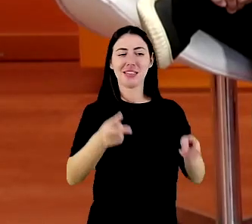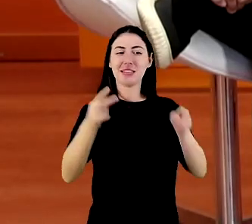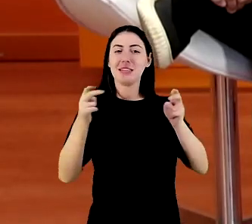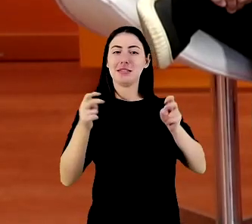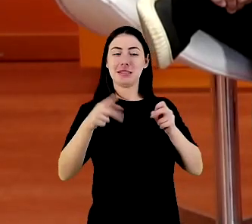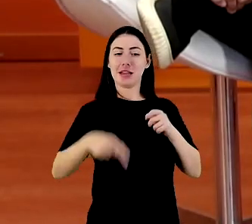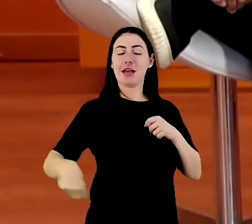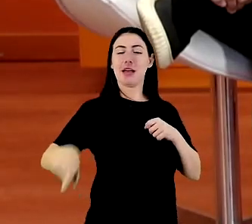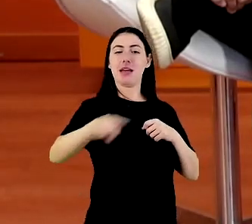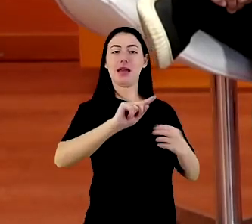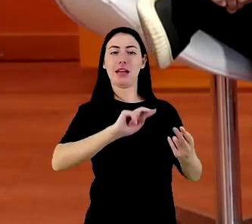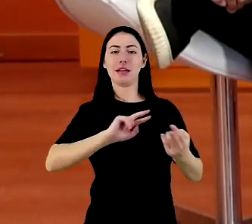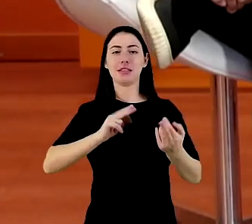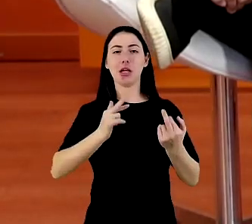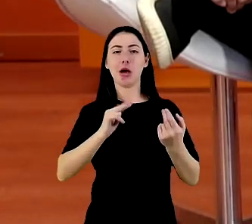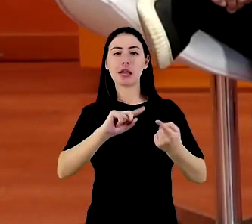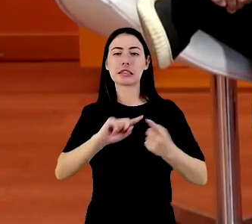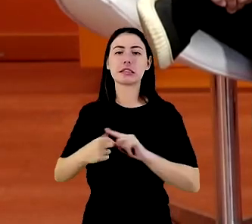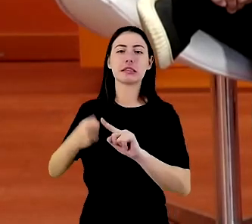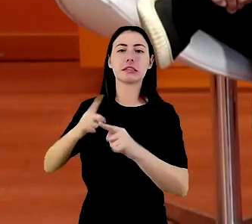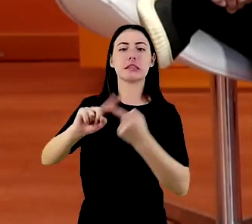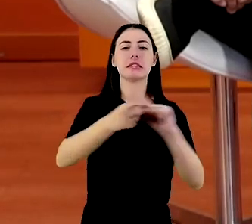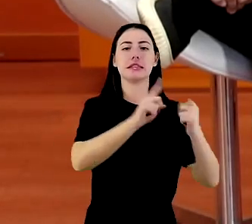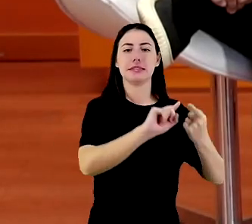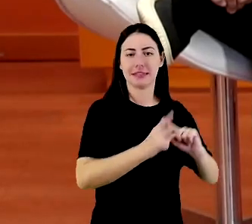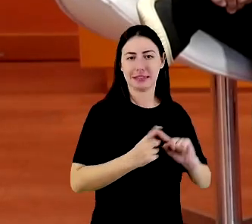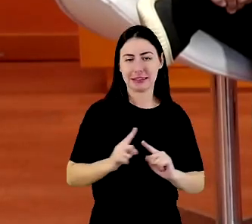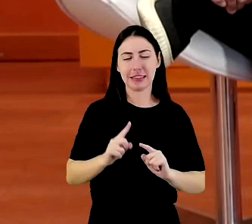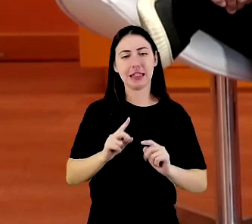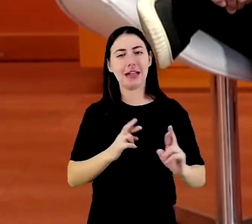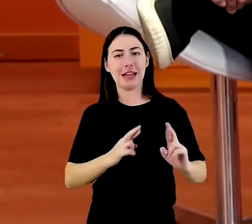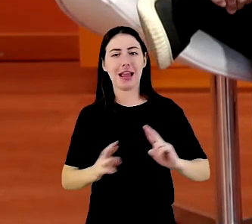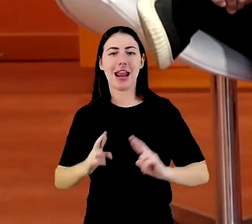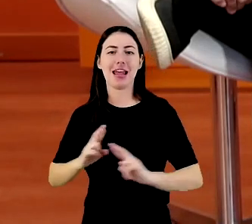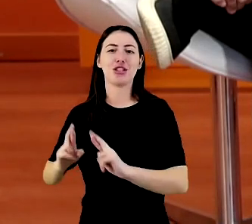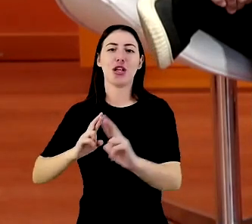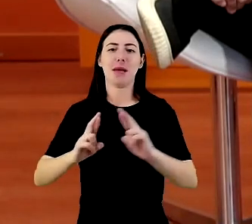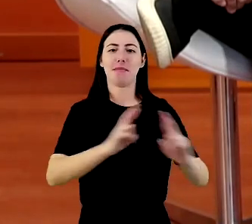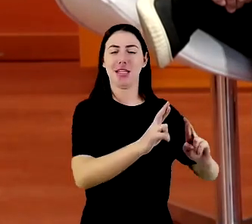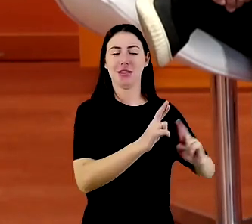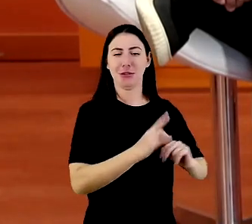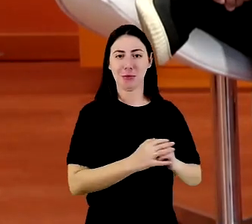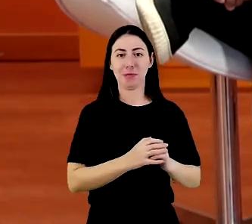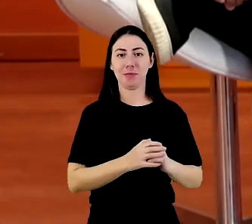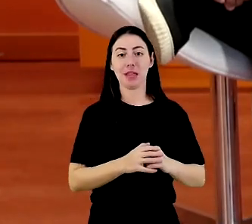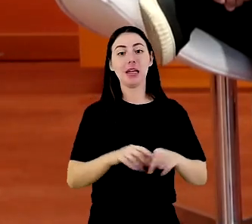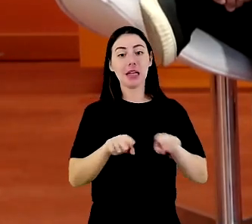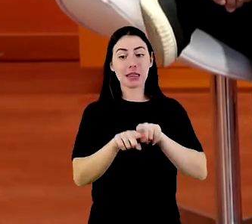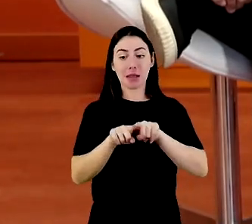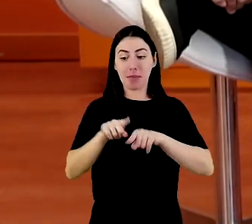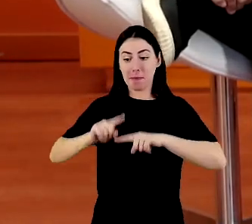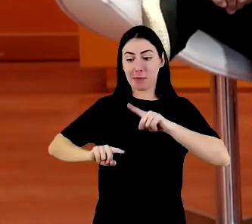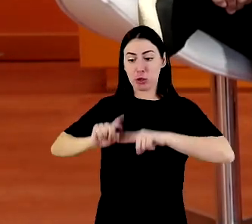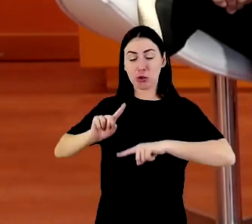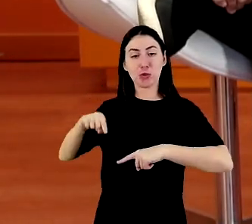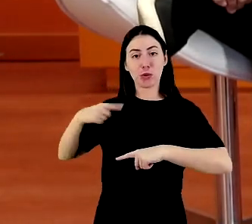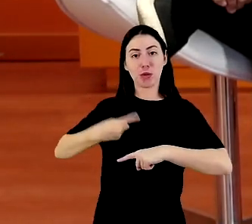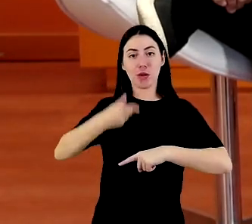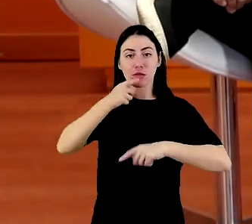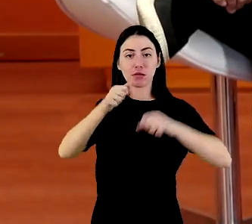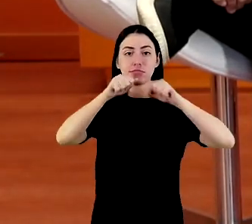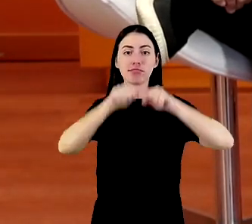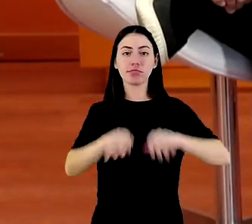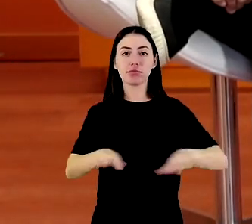levar o nosso produto para frente, levar, inclusive, conhecimento, né? Quando a gente fala como é que a gente traz, né, o cliente aqui para